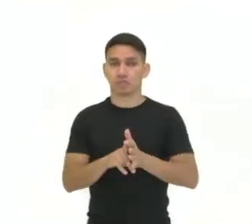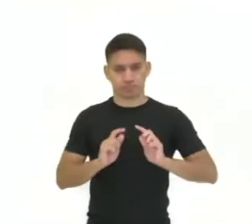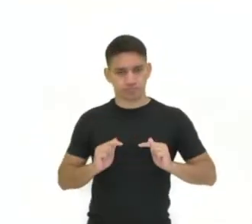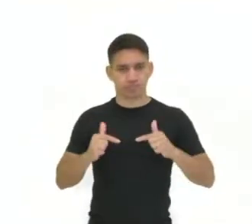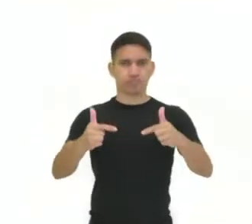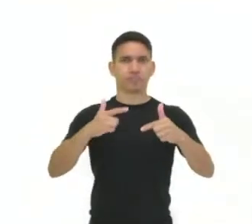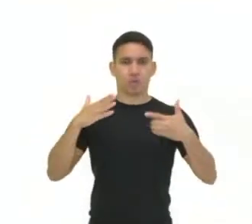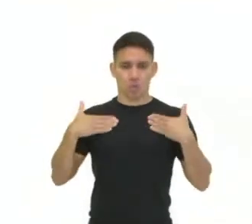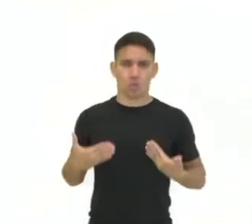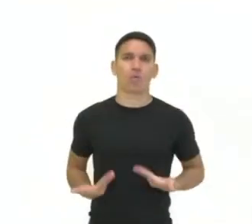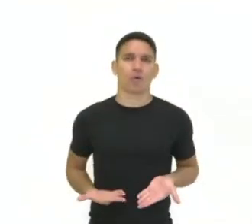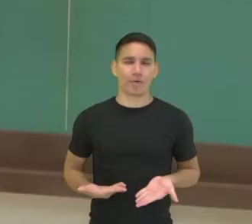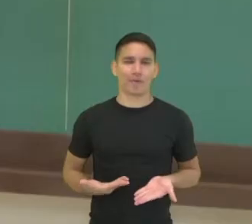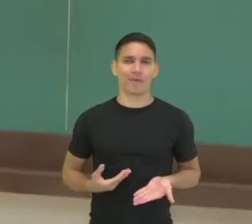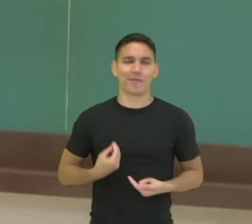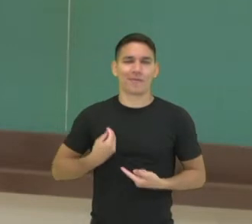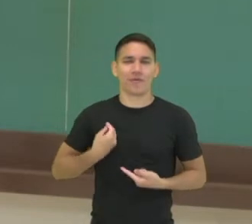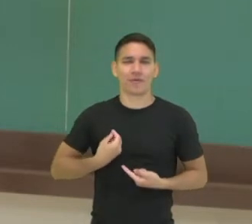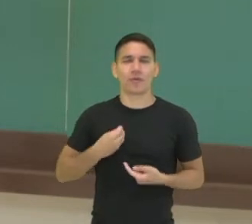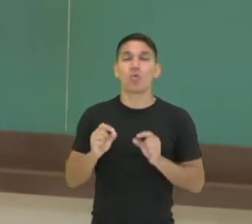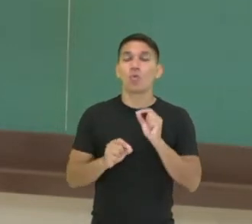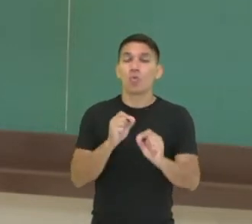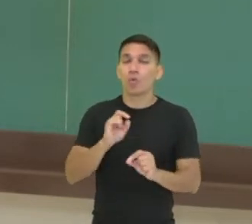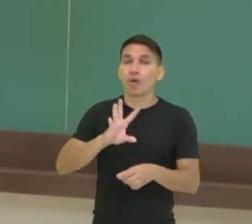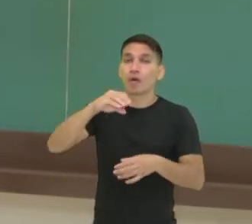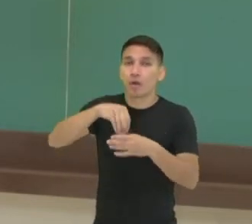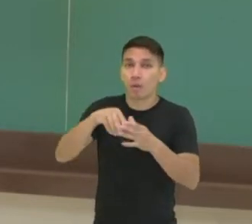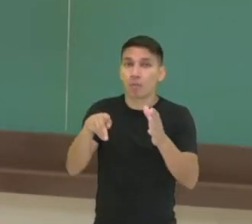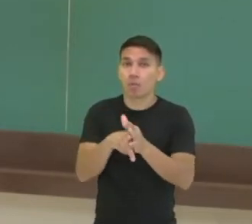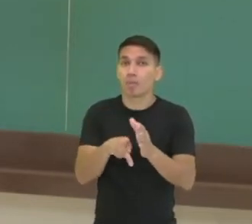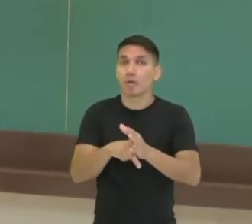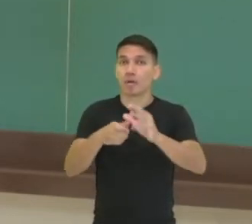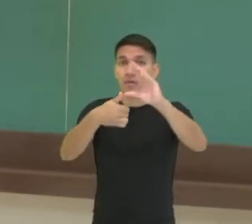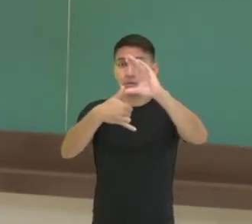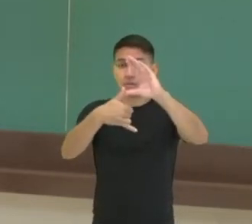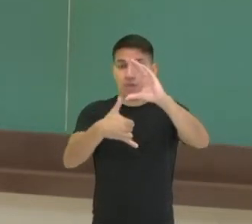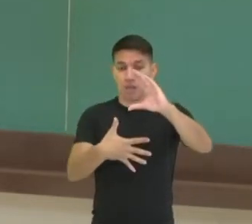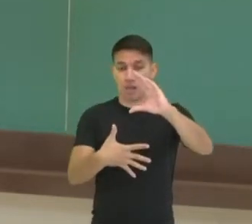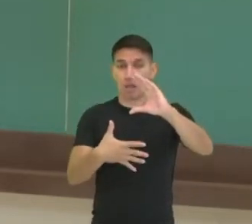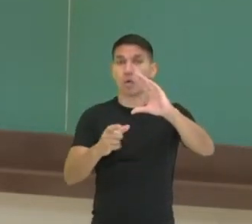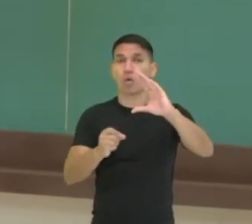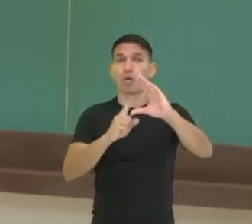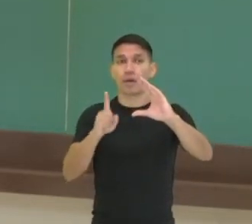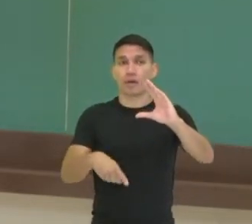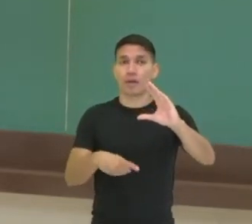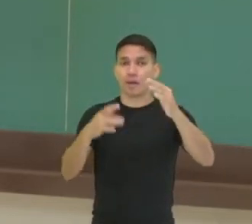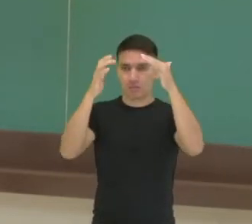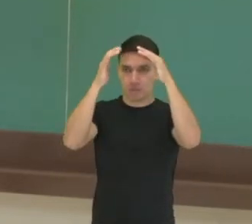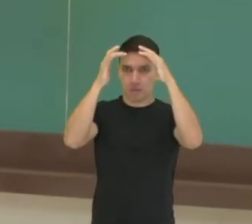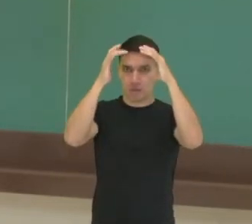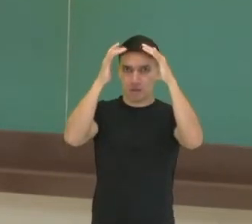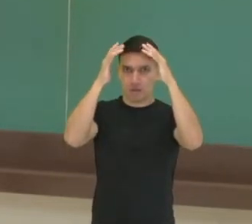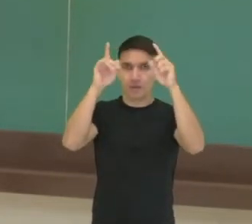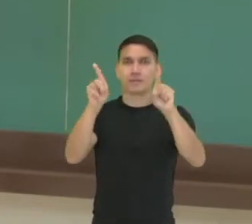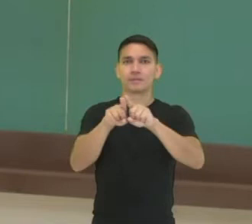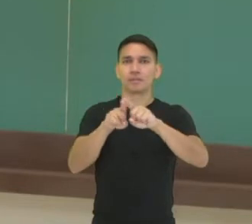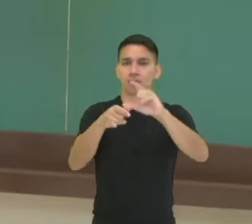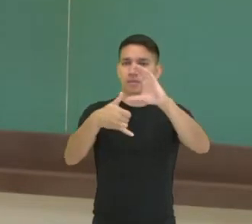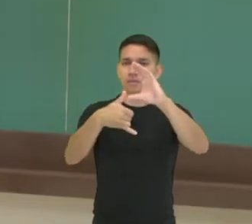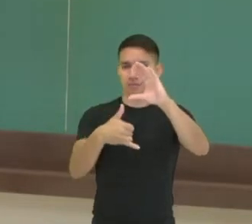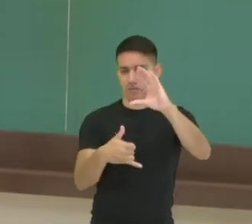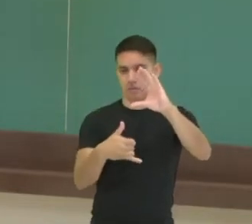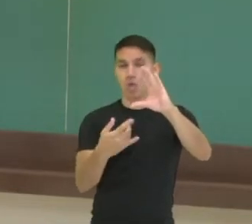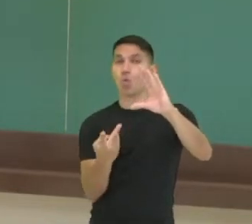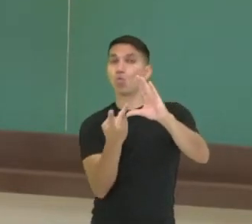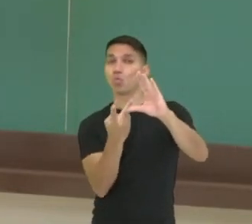corpo, do nosso organismo. Então, quem faz parte do sistema nervoso central? O encéfalo e a medula espinal.